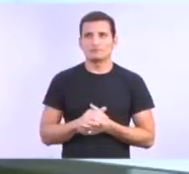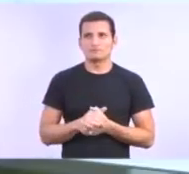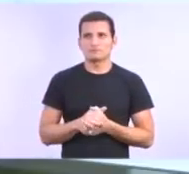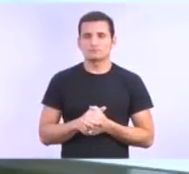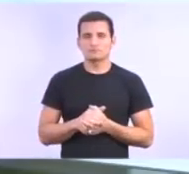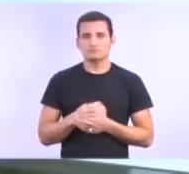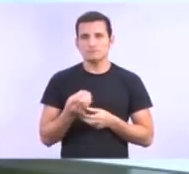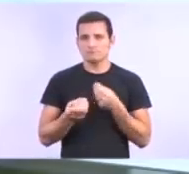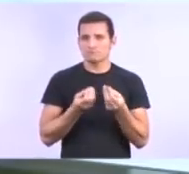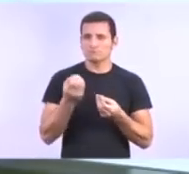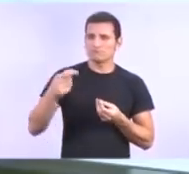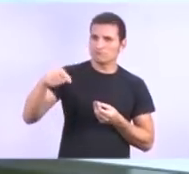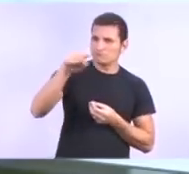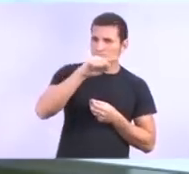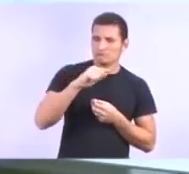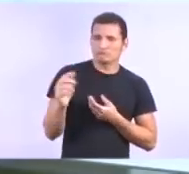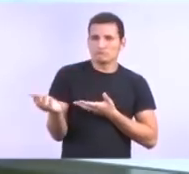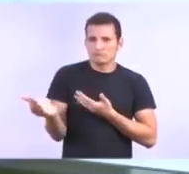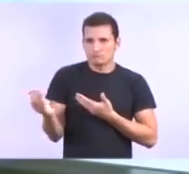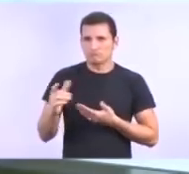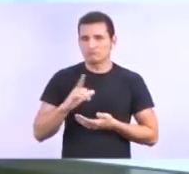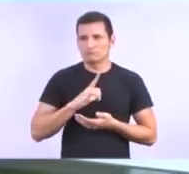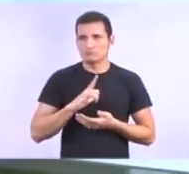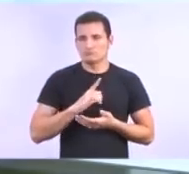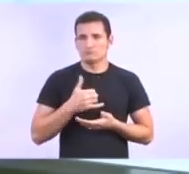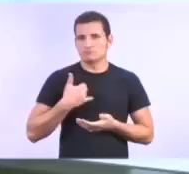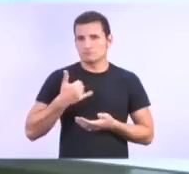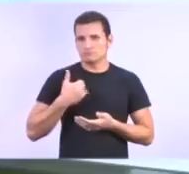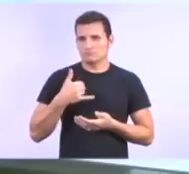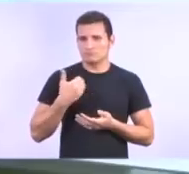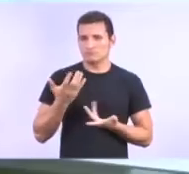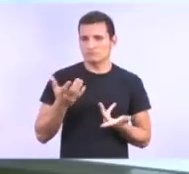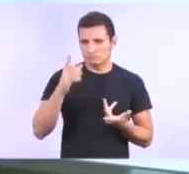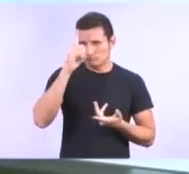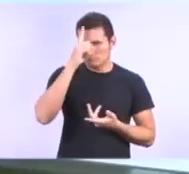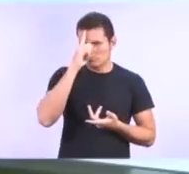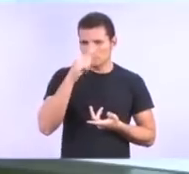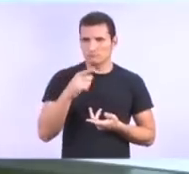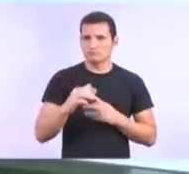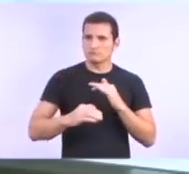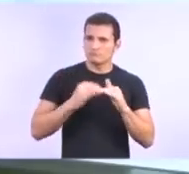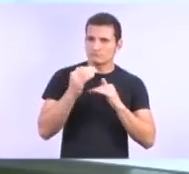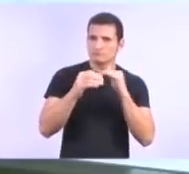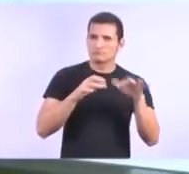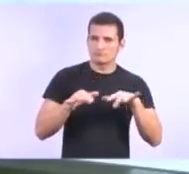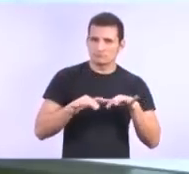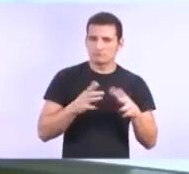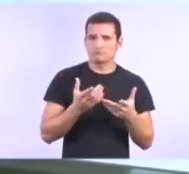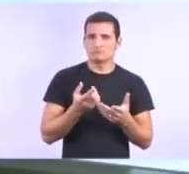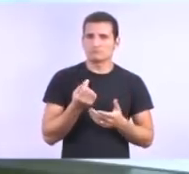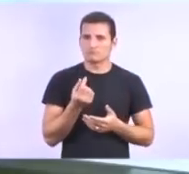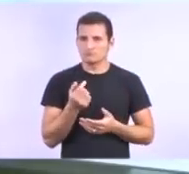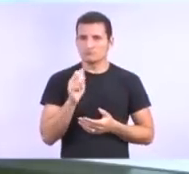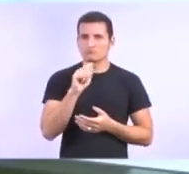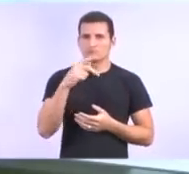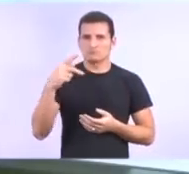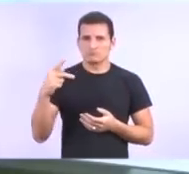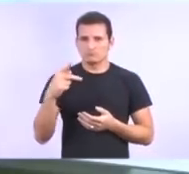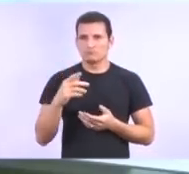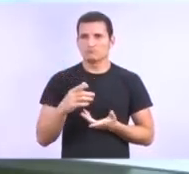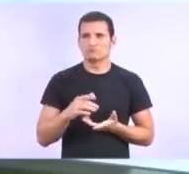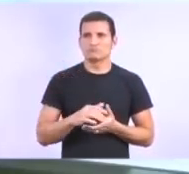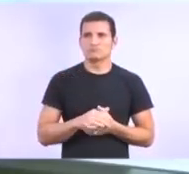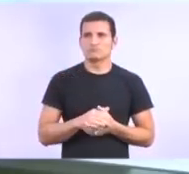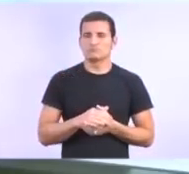como vocês, né? Uma idade adolescentes, que estão desenvolvendo, estão ganhando dinheiro, estão desenvolvendo apps, estão